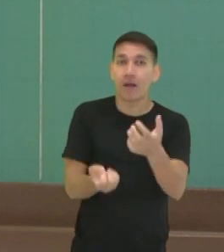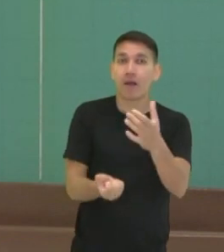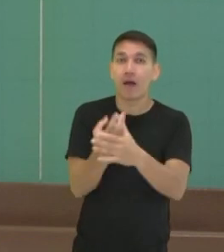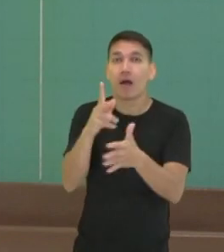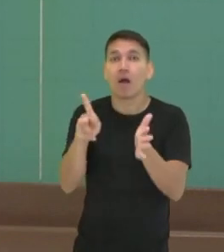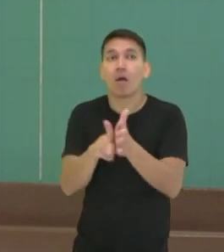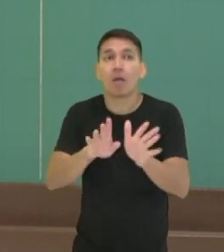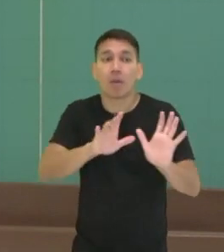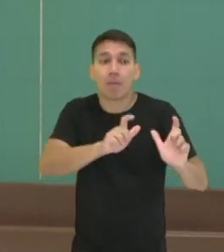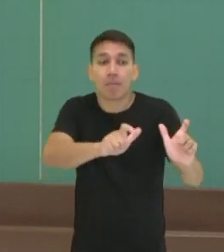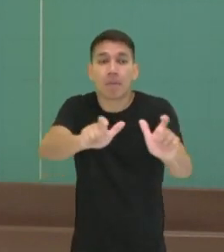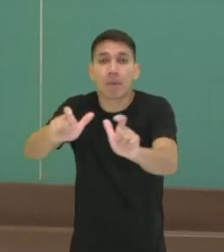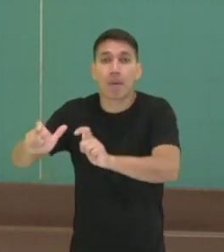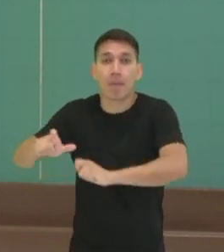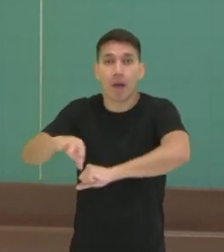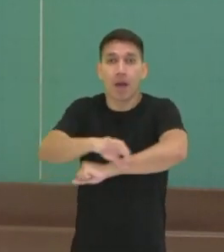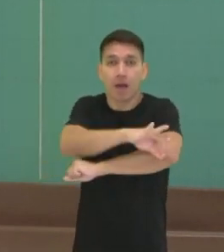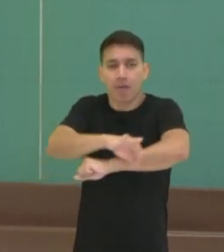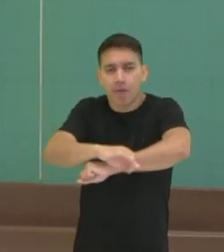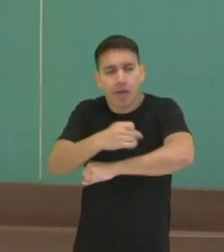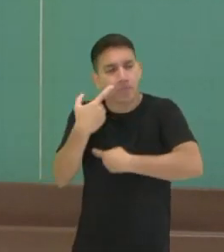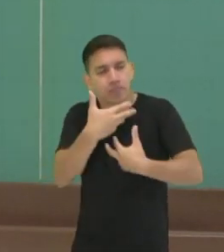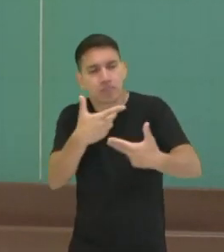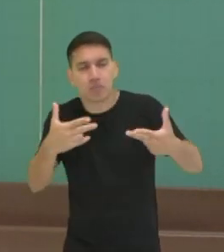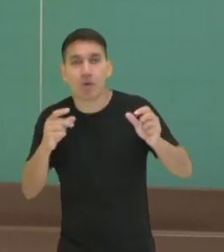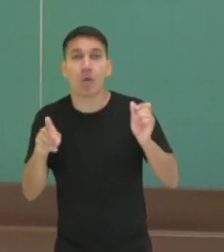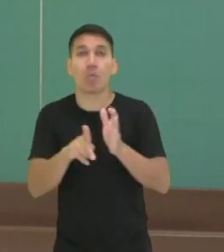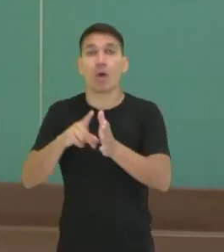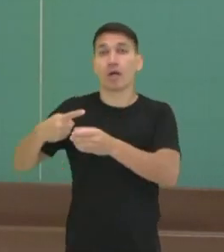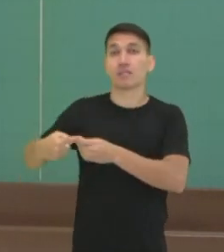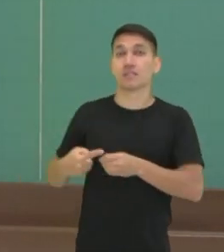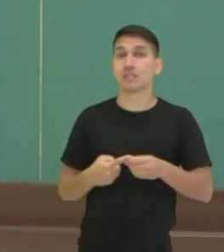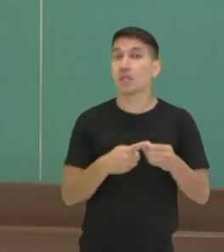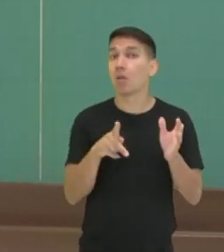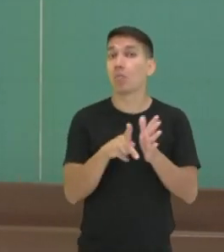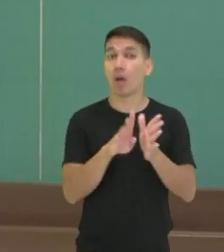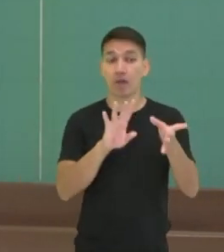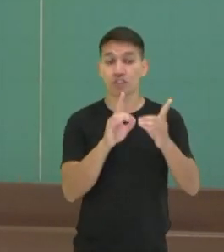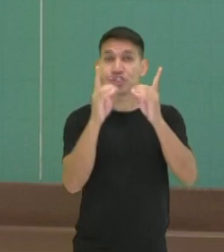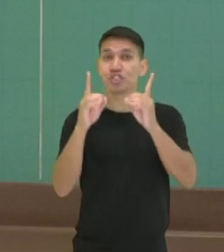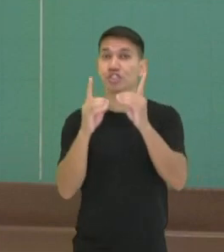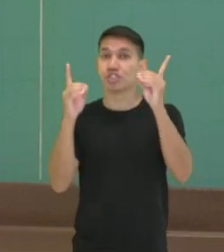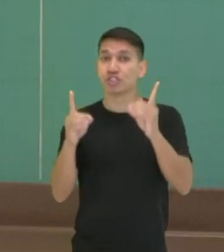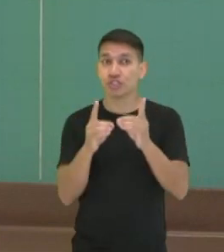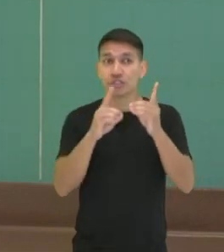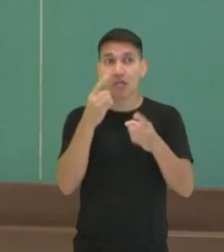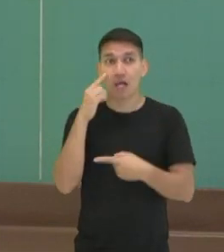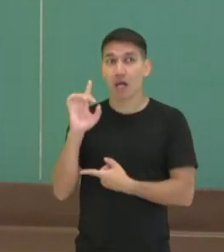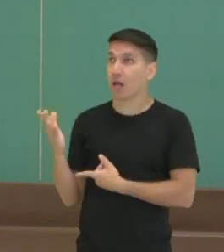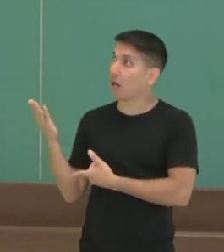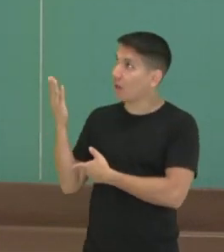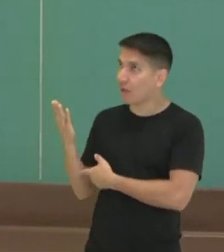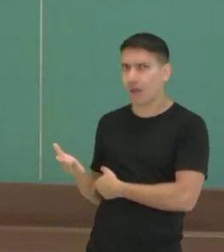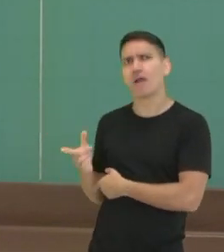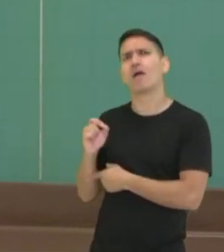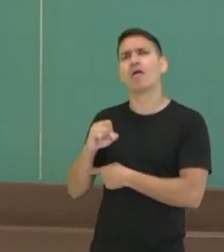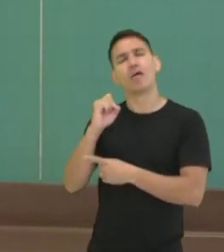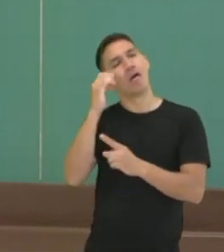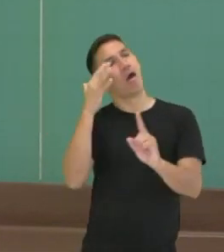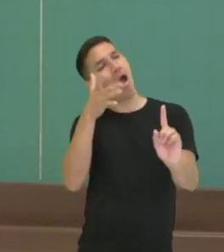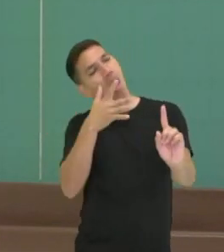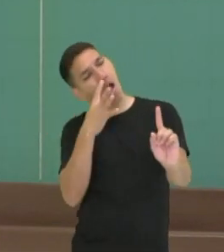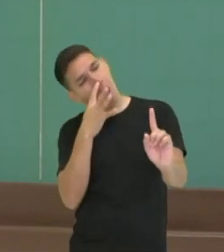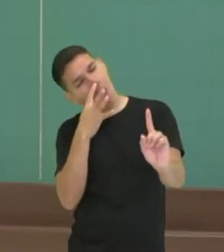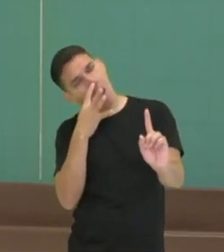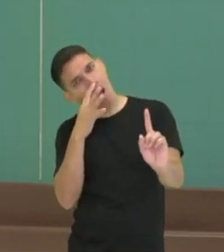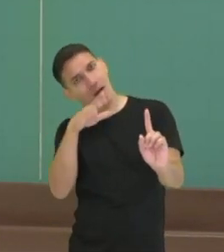dos locais arquitetônicos levantados, a cada cidade ocupada, tinha um caráter didático e contemplativo. Ou seja, nós tínhamos